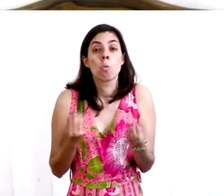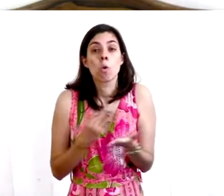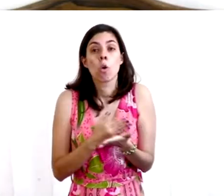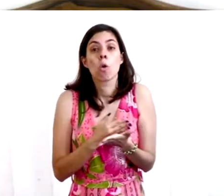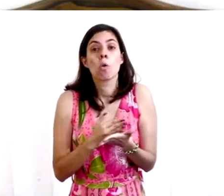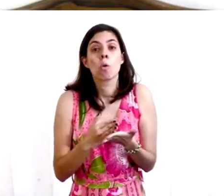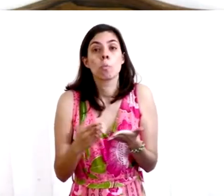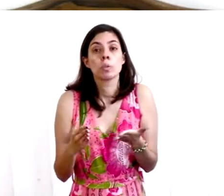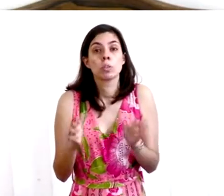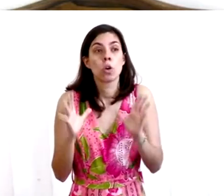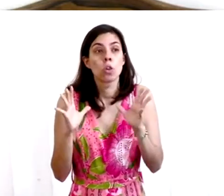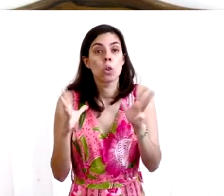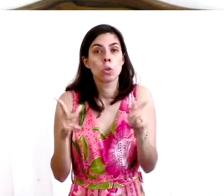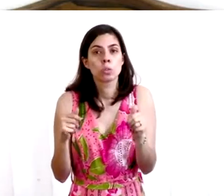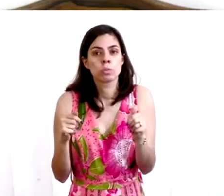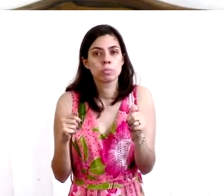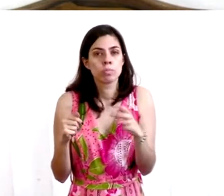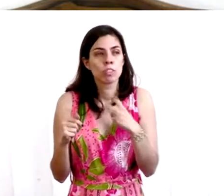nós vemos,